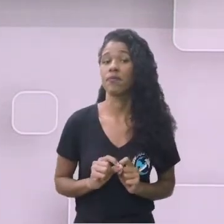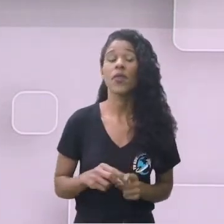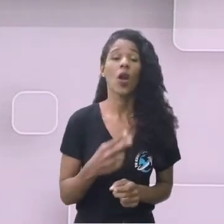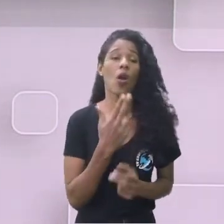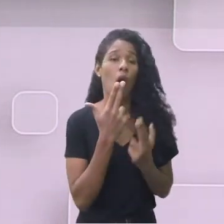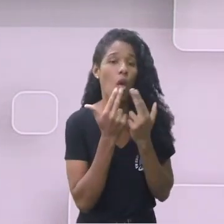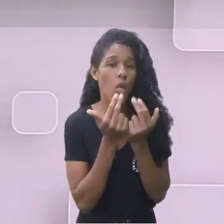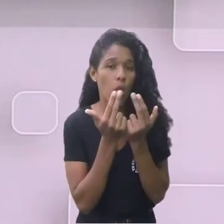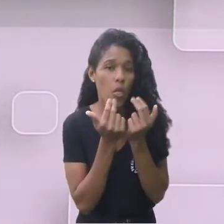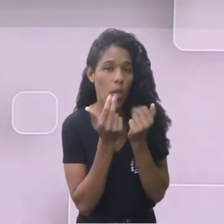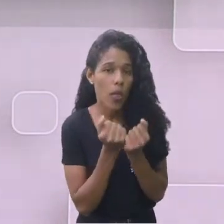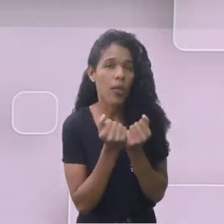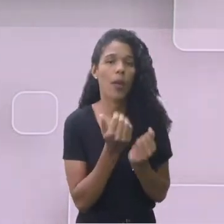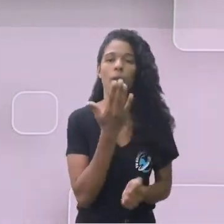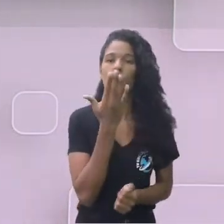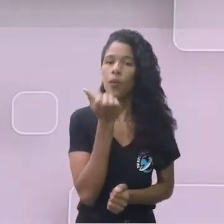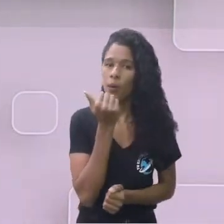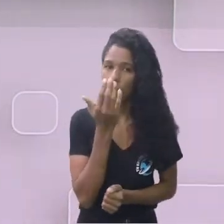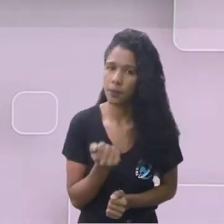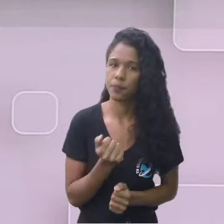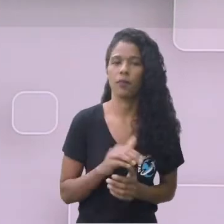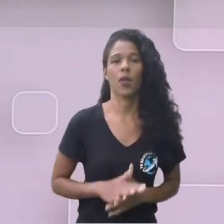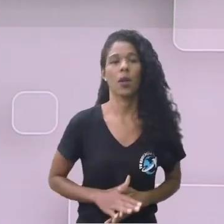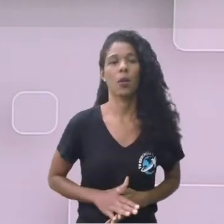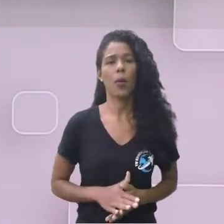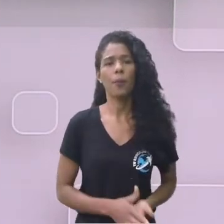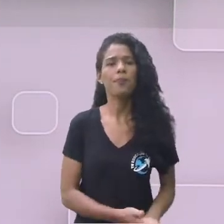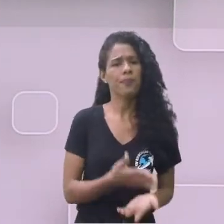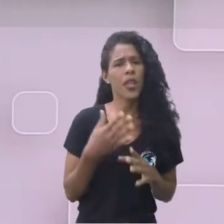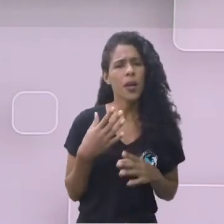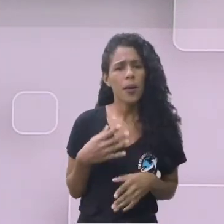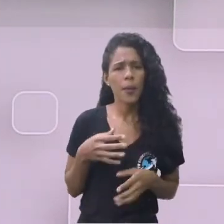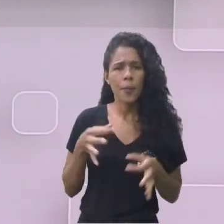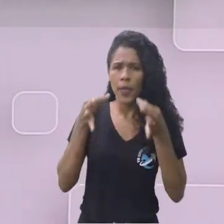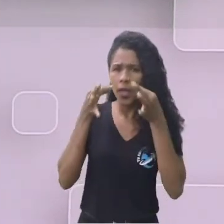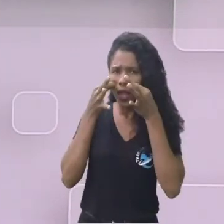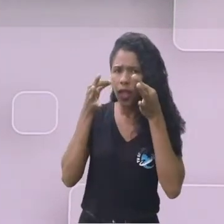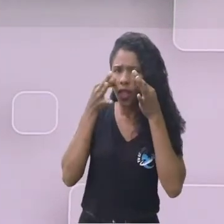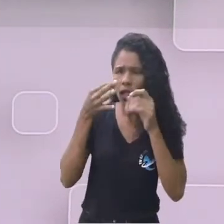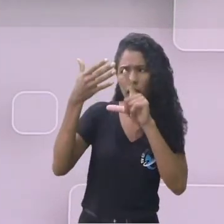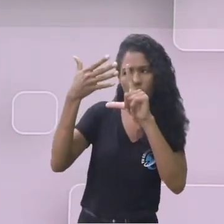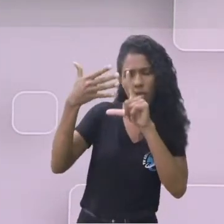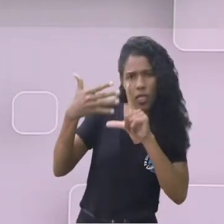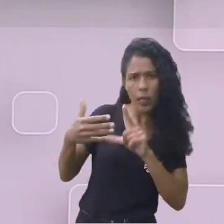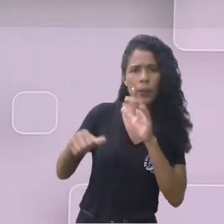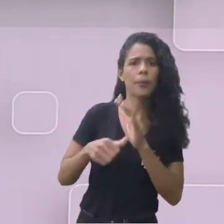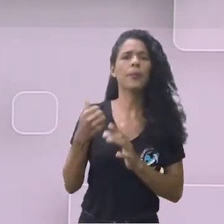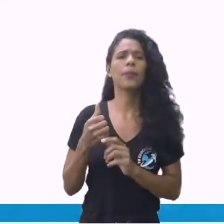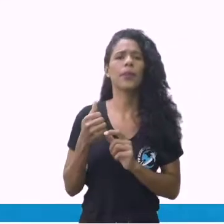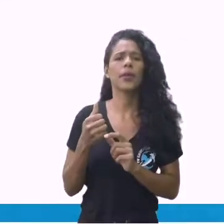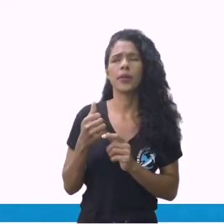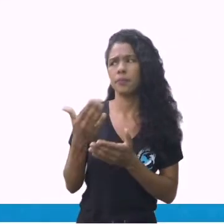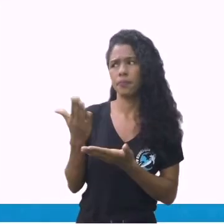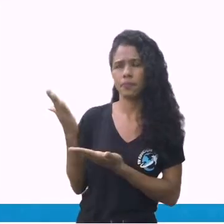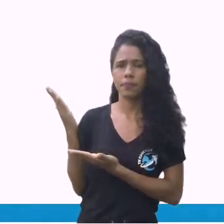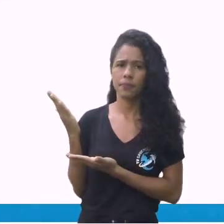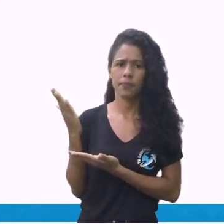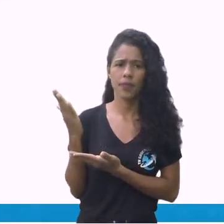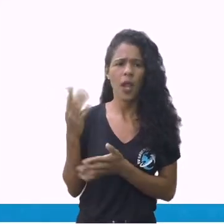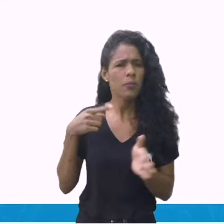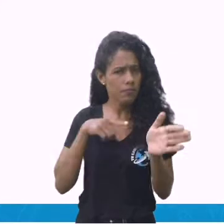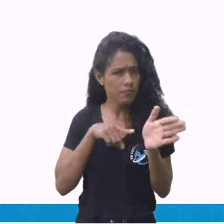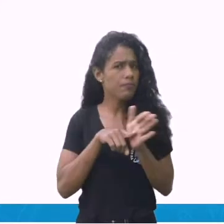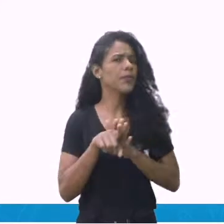Nosso primeiro slide aqui, eu gostaria que você parasse para pensar na nossa